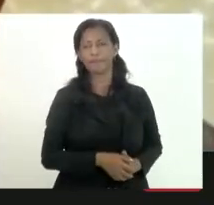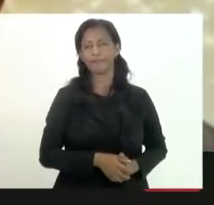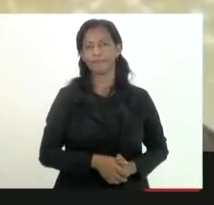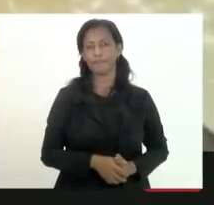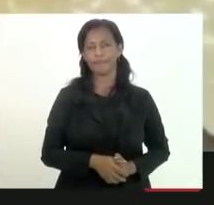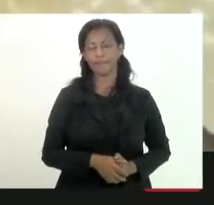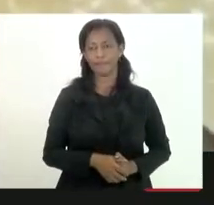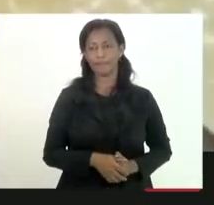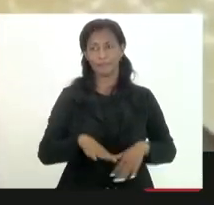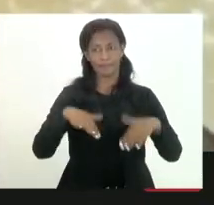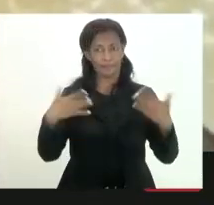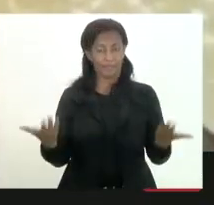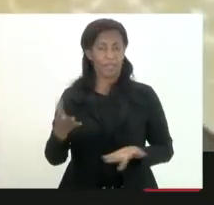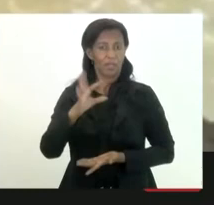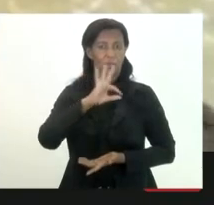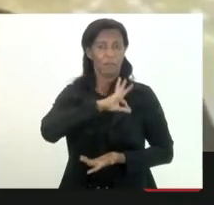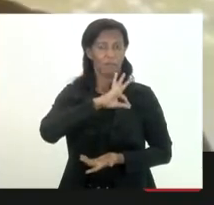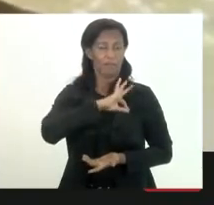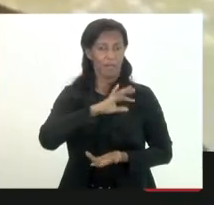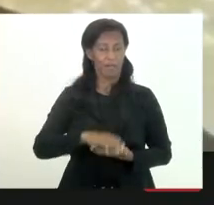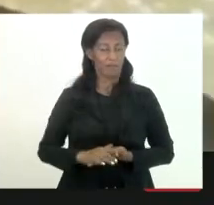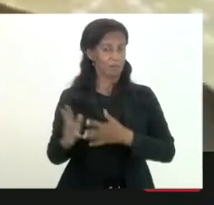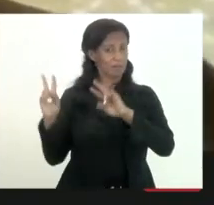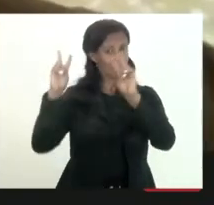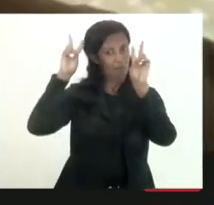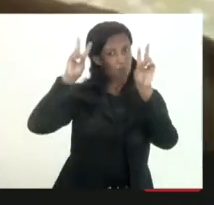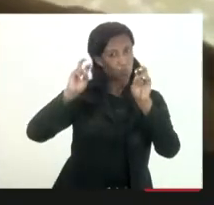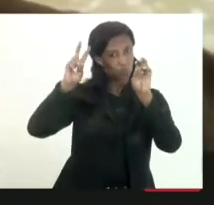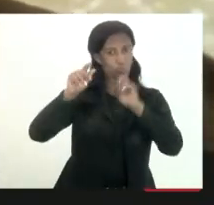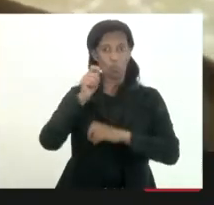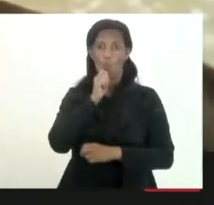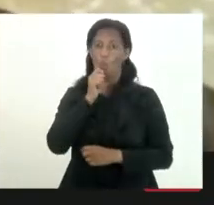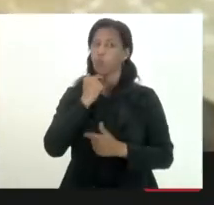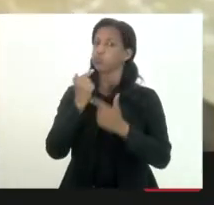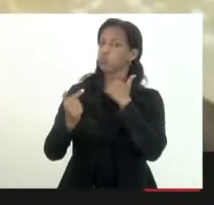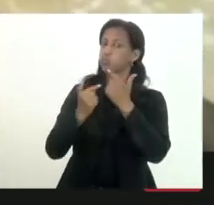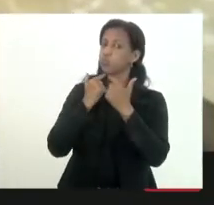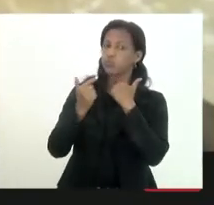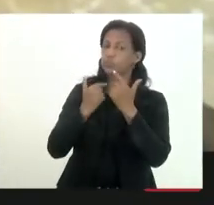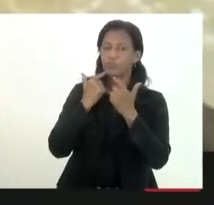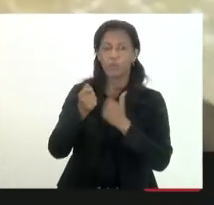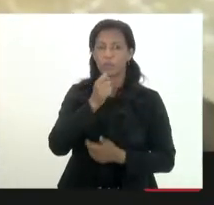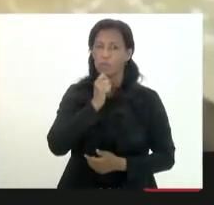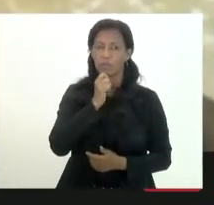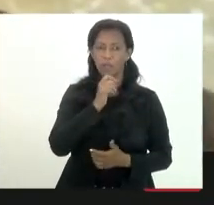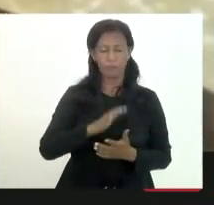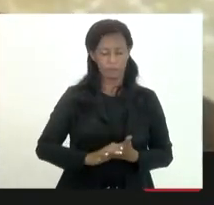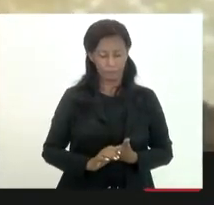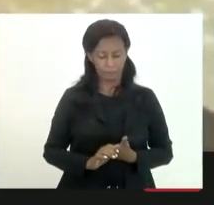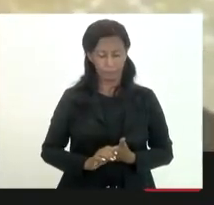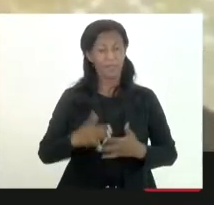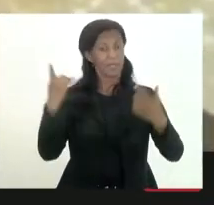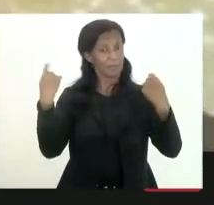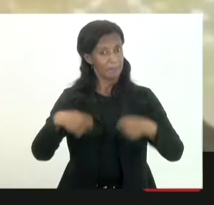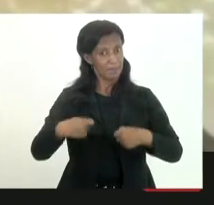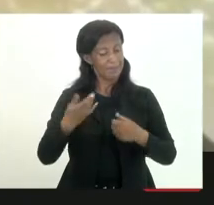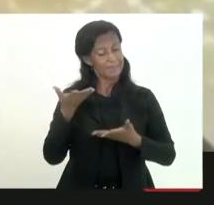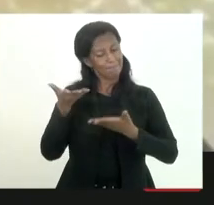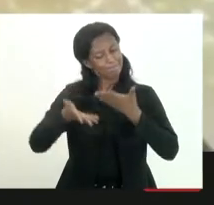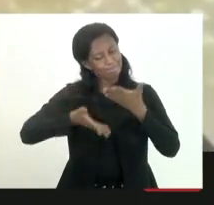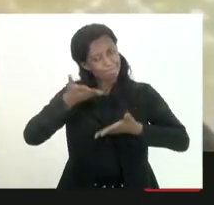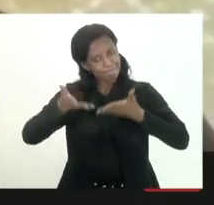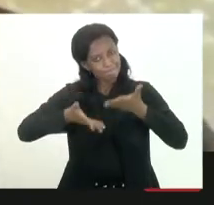Então, Marta, esse assunto, eu não tenho a menor dúvida que é um assunto que a gente tem que tratar à